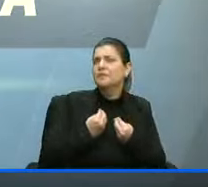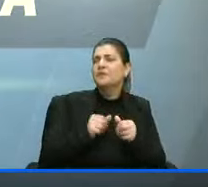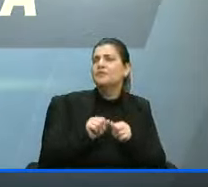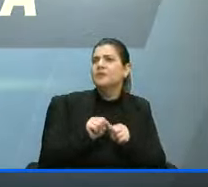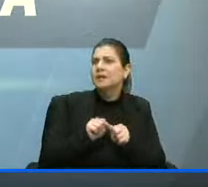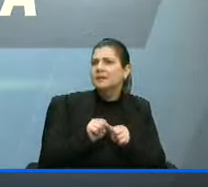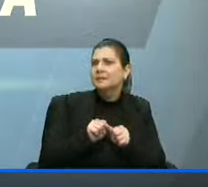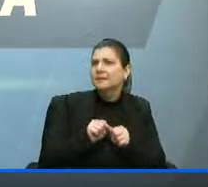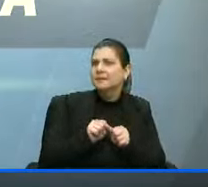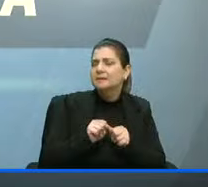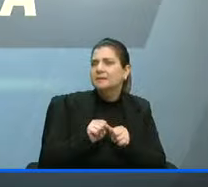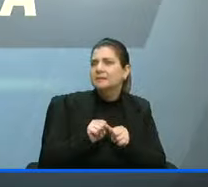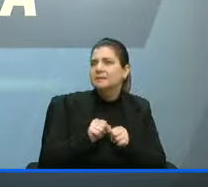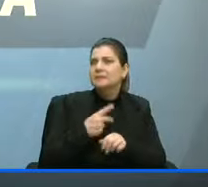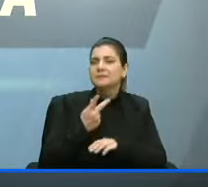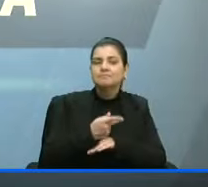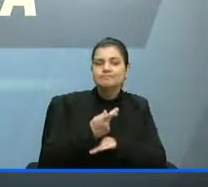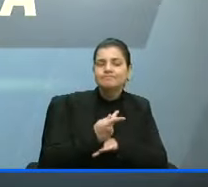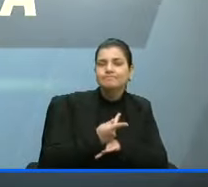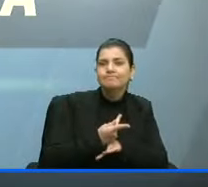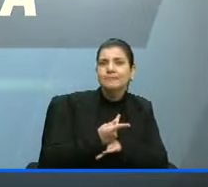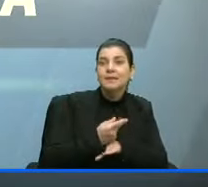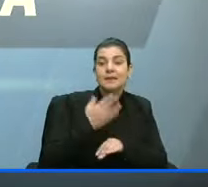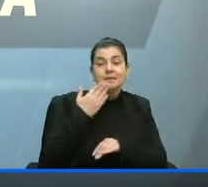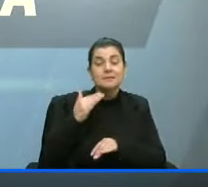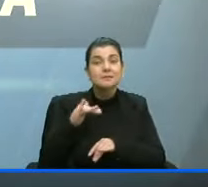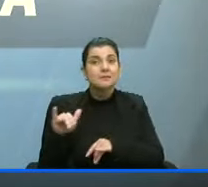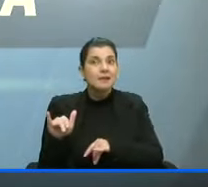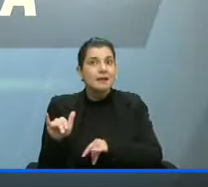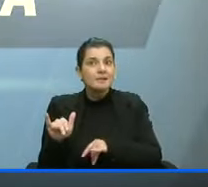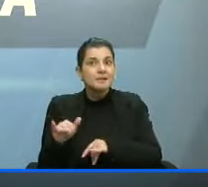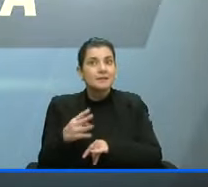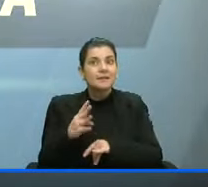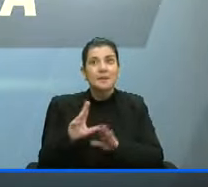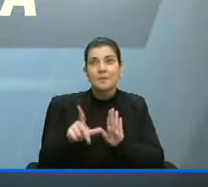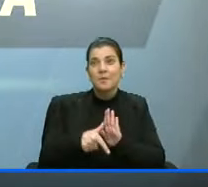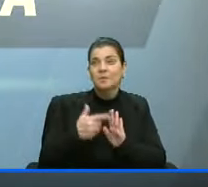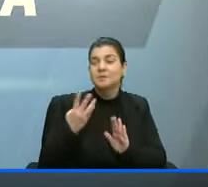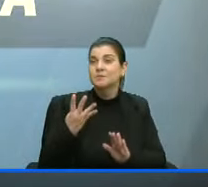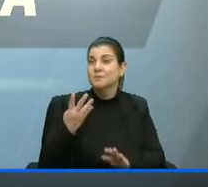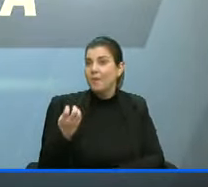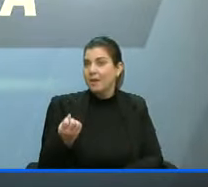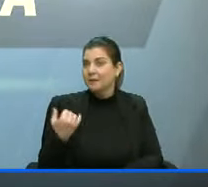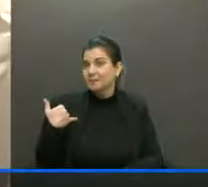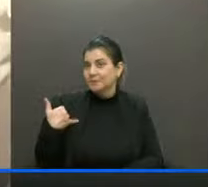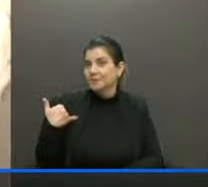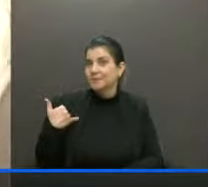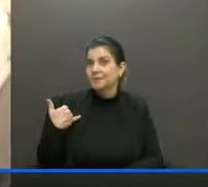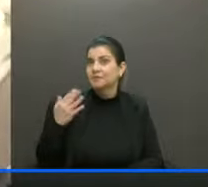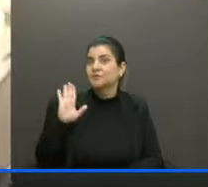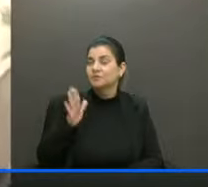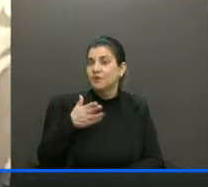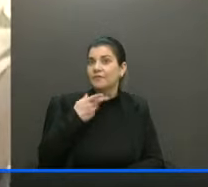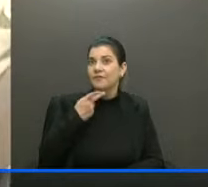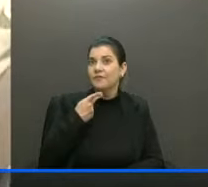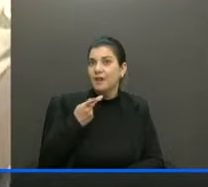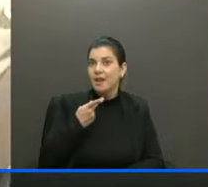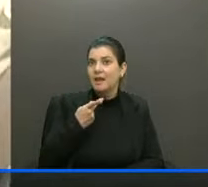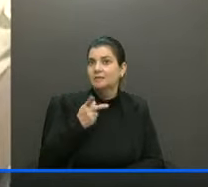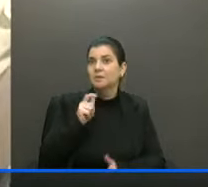suplência? E essas crianças, elas, a partir dos 4 anos, e como já foi falado, que é a